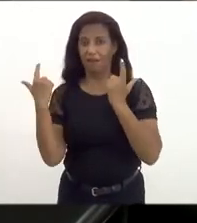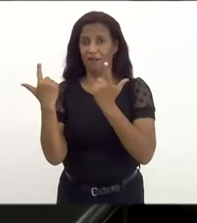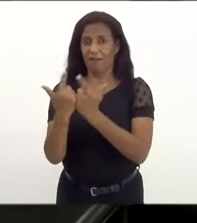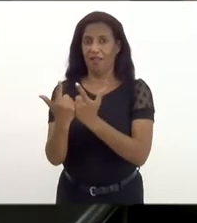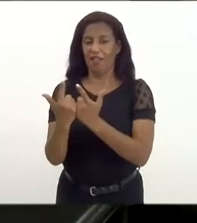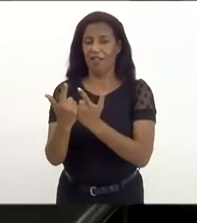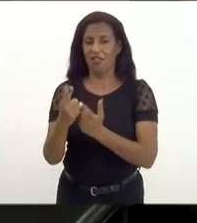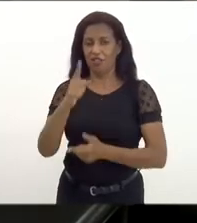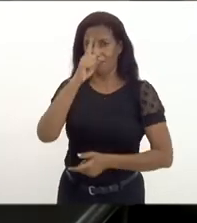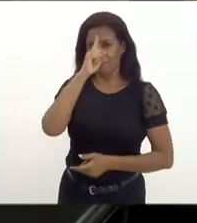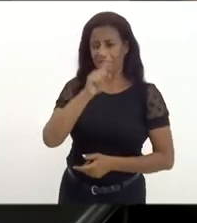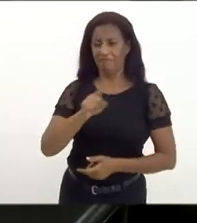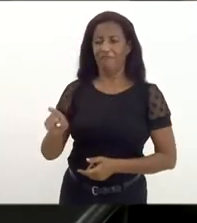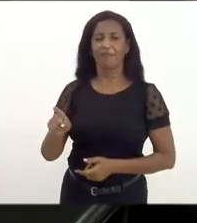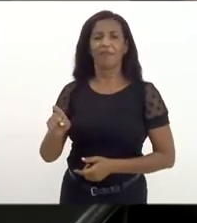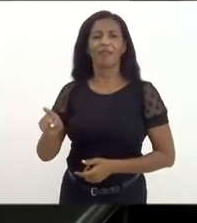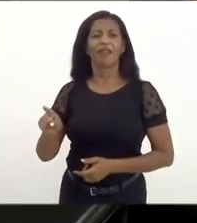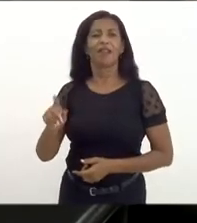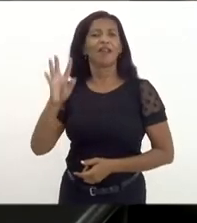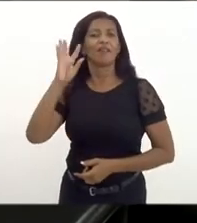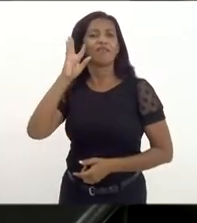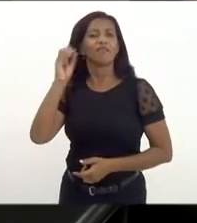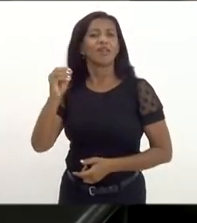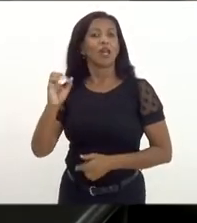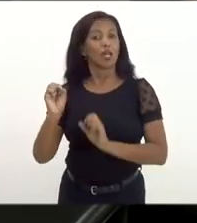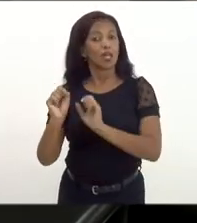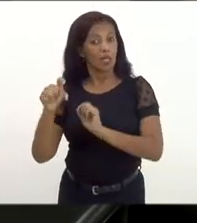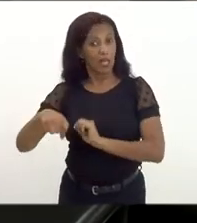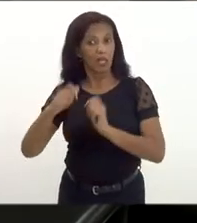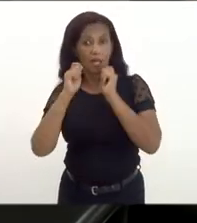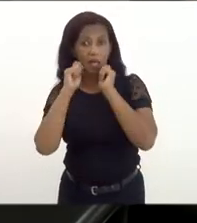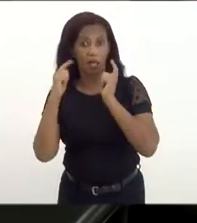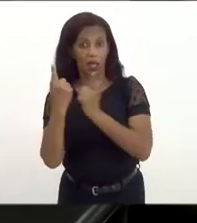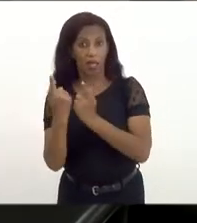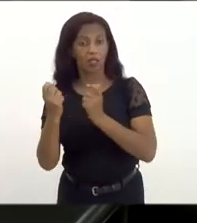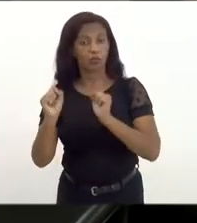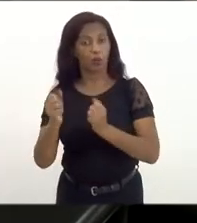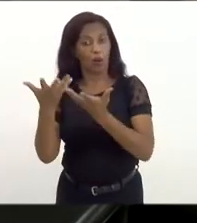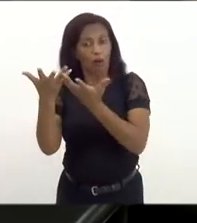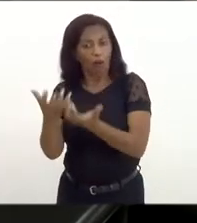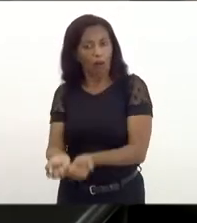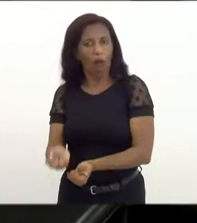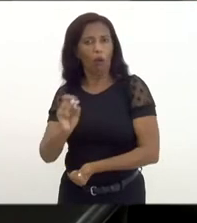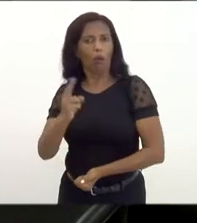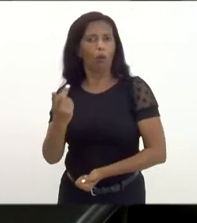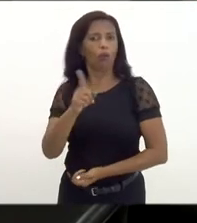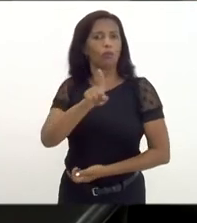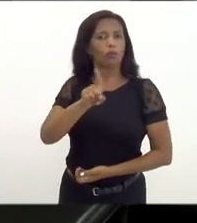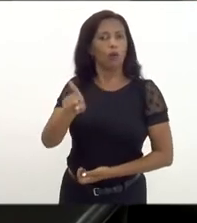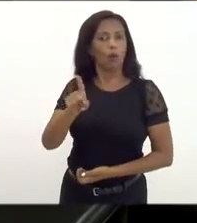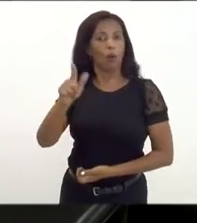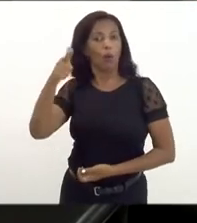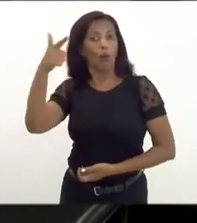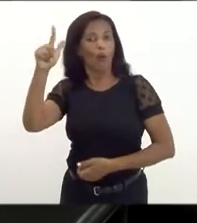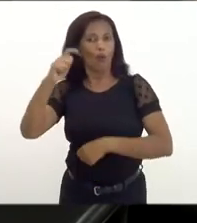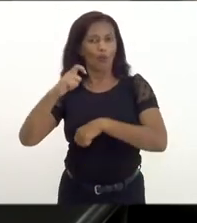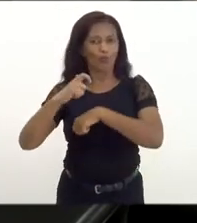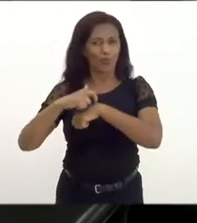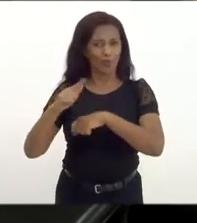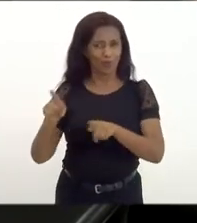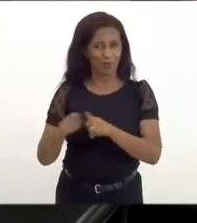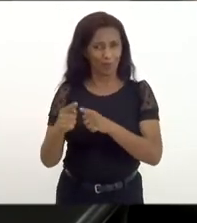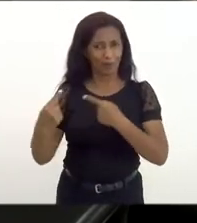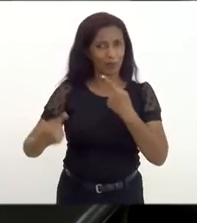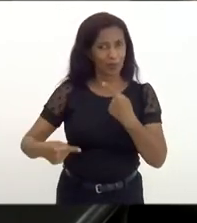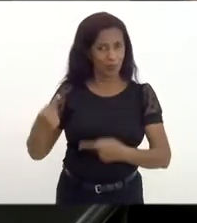a decisão dele que pode ratificar ou não então um outro momento da decisão